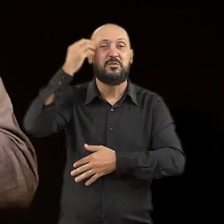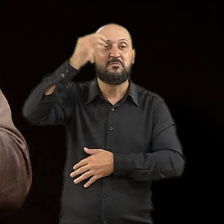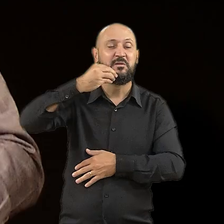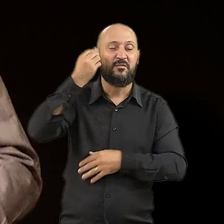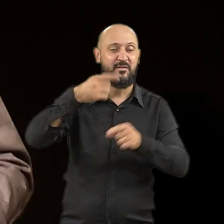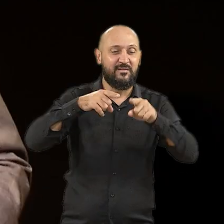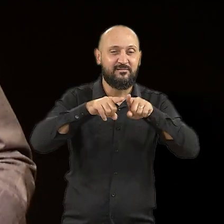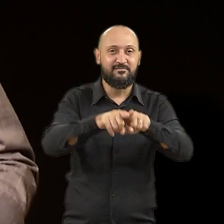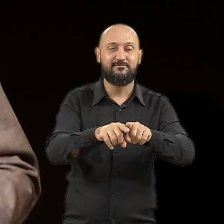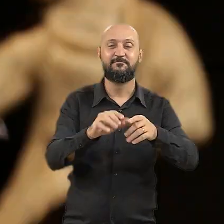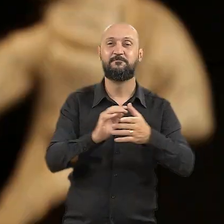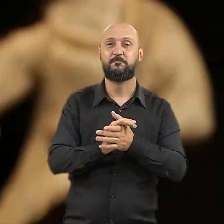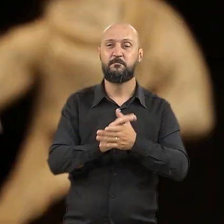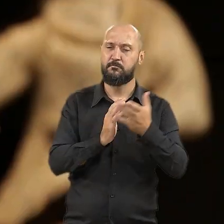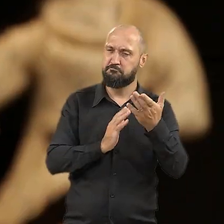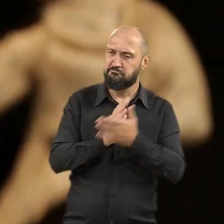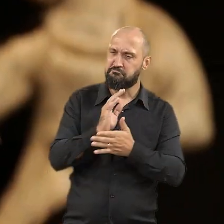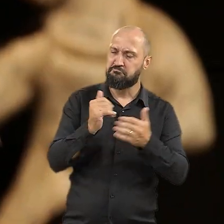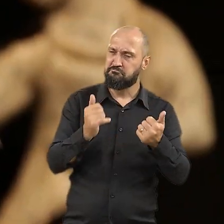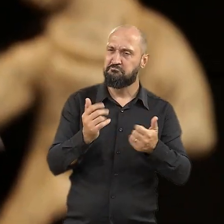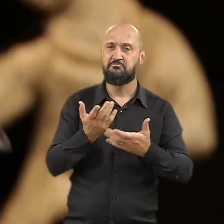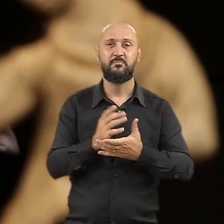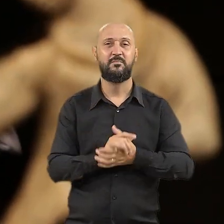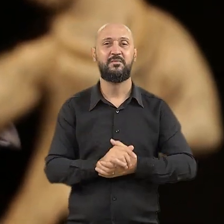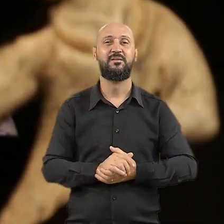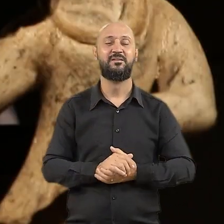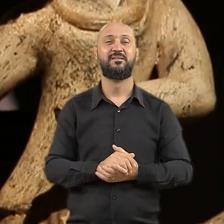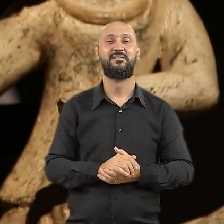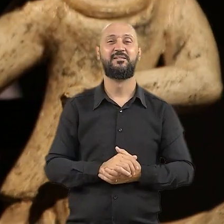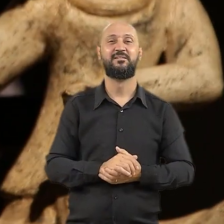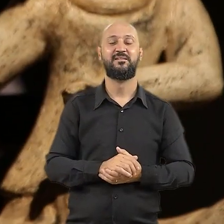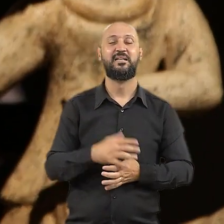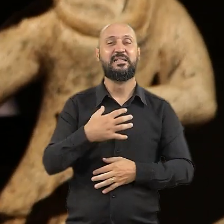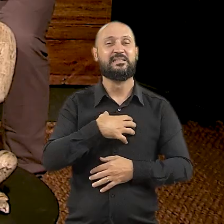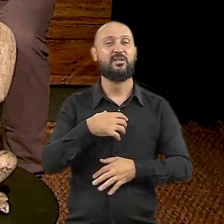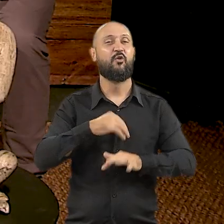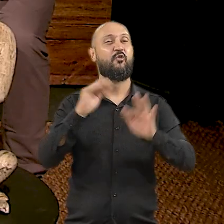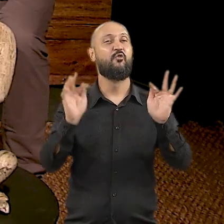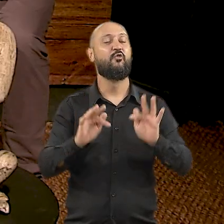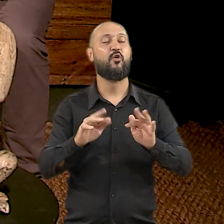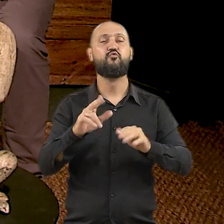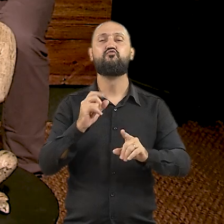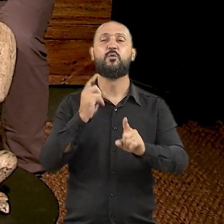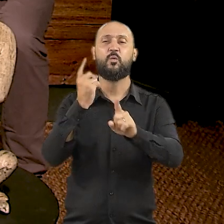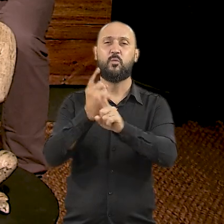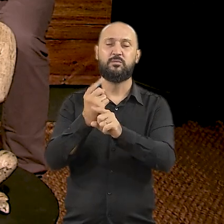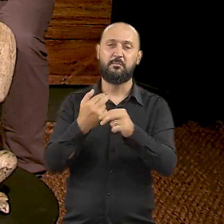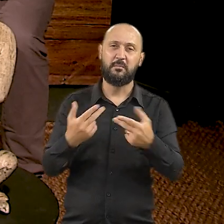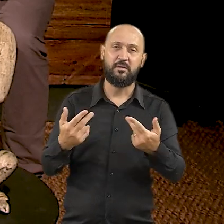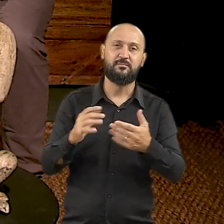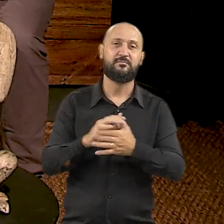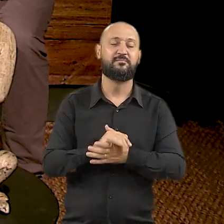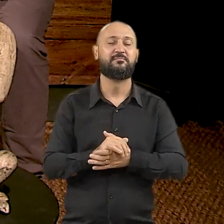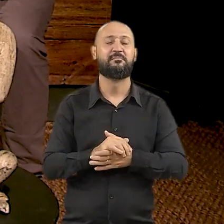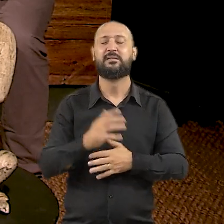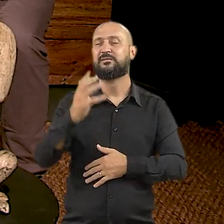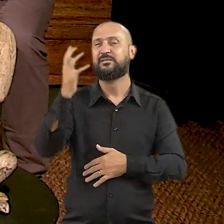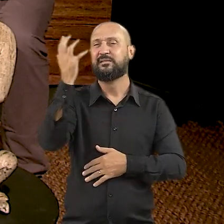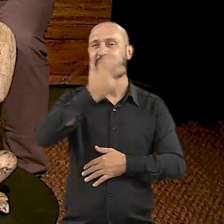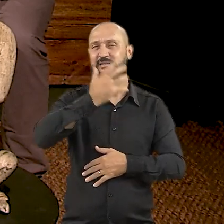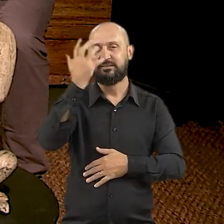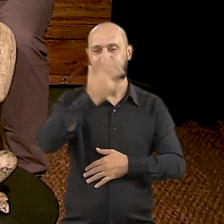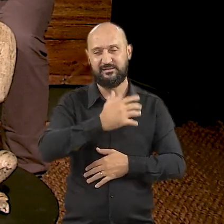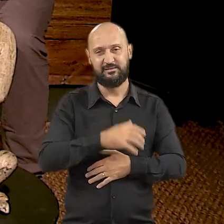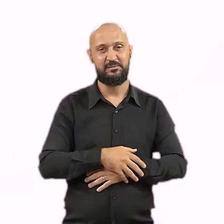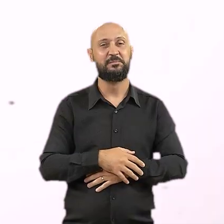ele sempre foi parceiro daí das gravações. E nisso aprovamos, lógico. Olha, que legal. E foi feliz. Eu nunca mais achei esse material, mas foi um material lindo